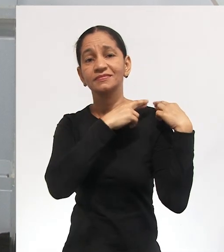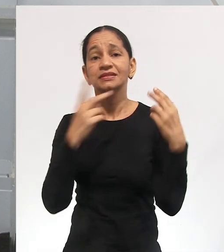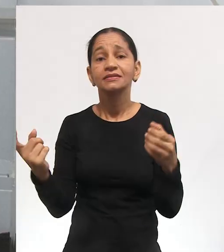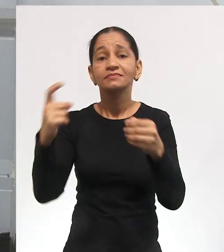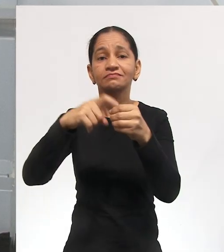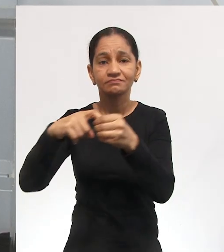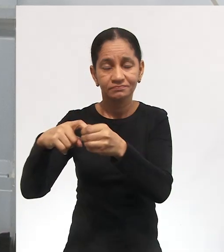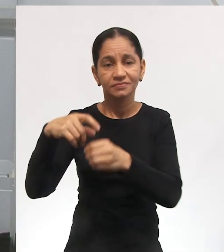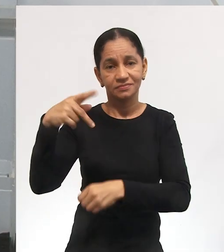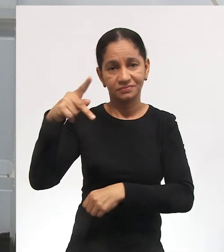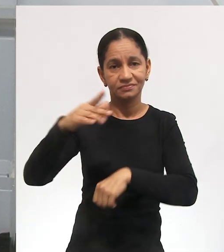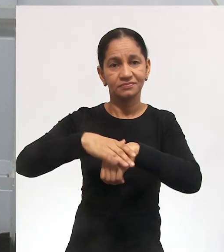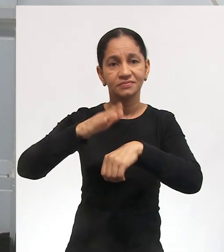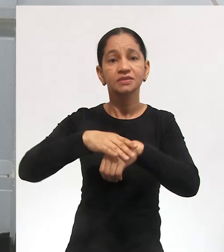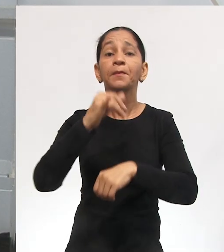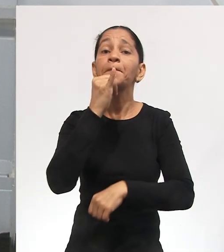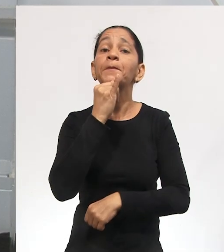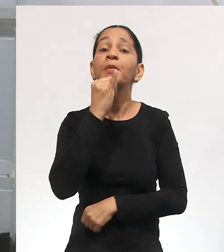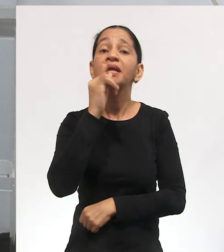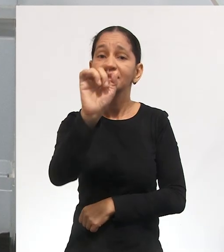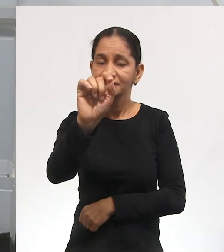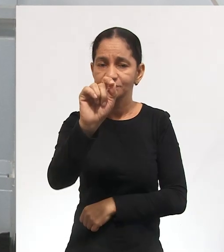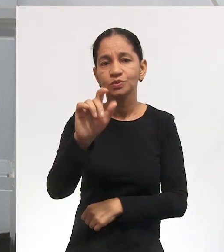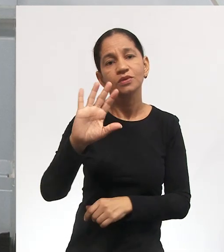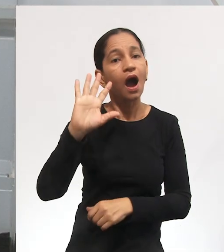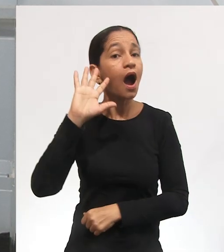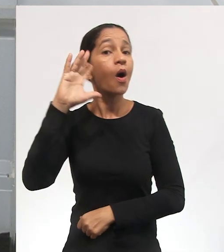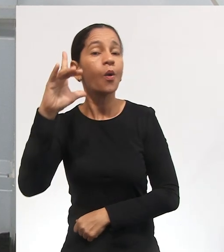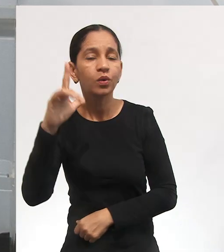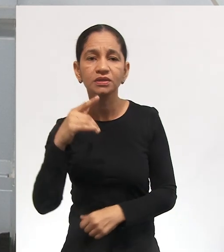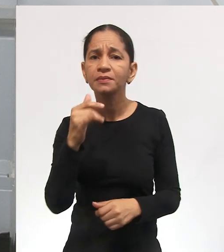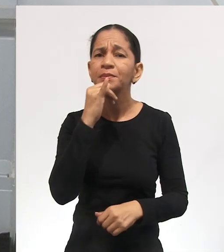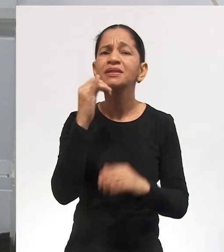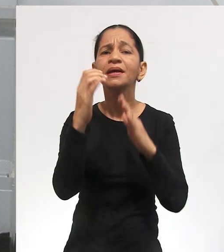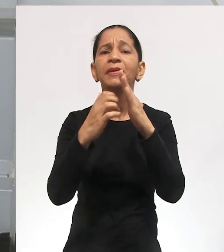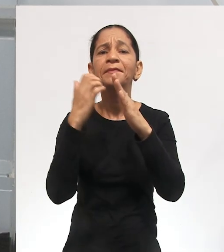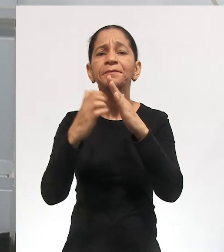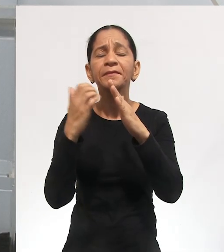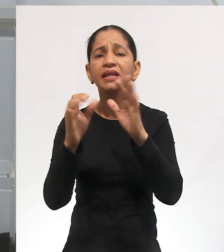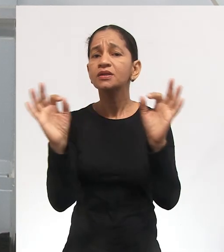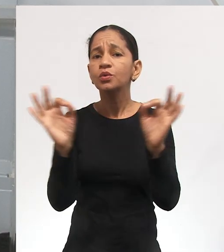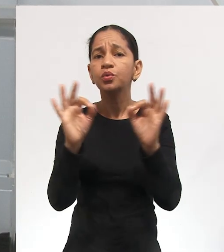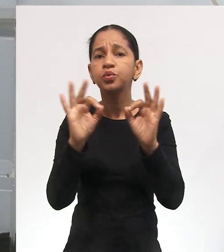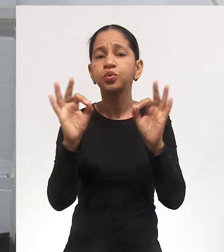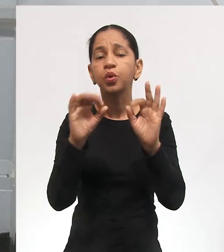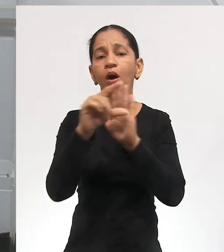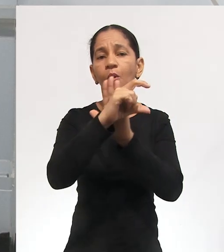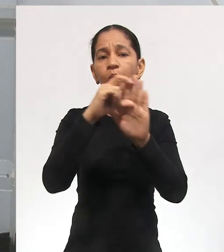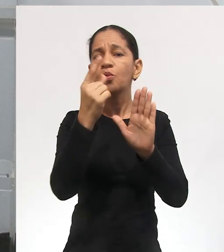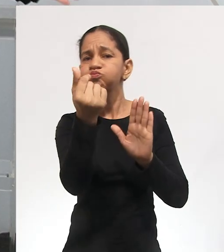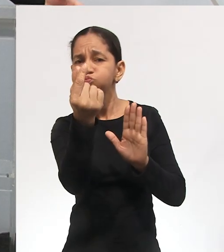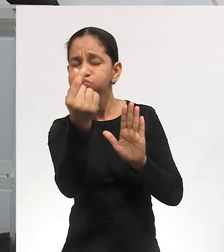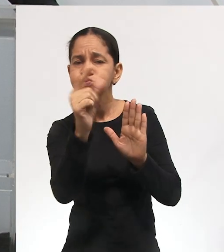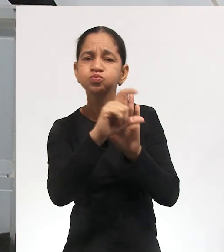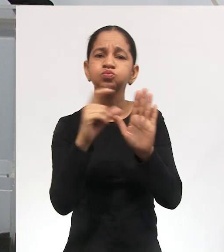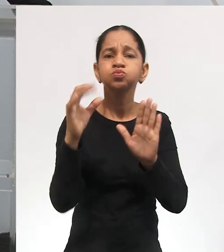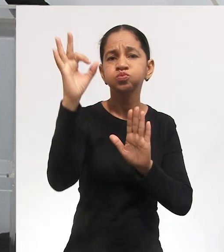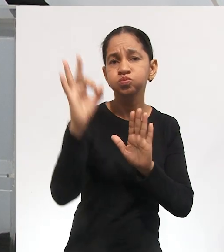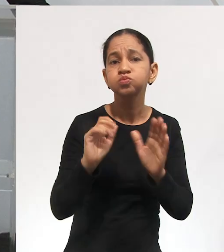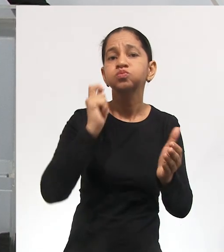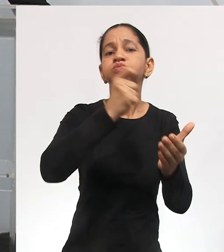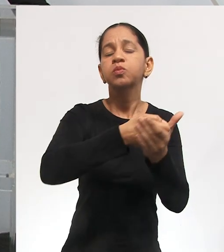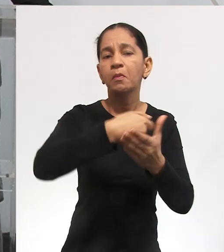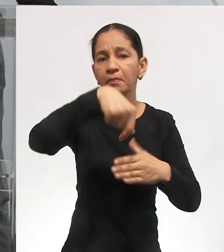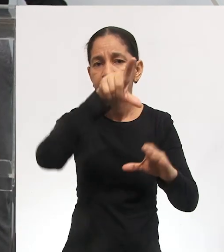dos sócios. É o que ocorre, por exemplo, quando aquela empresa não deixa um ativo suficiente para quitar